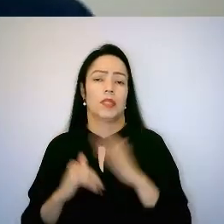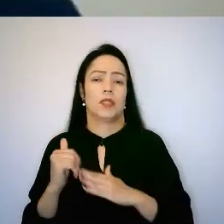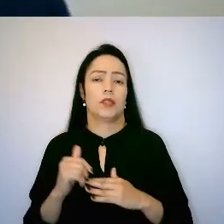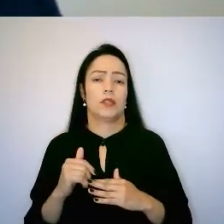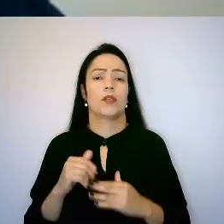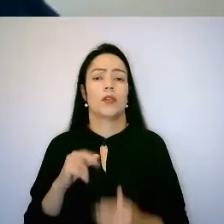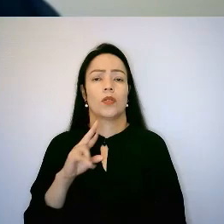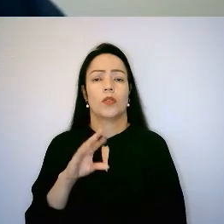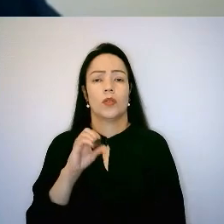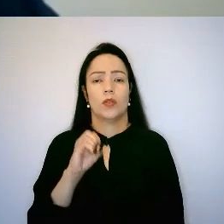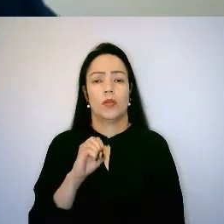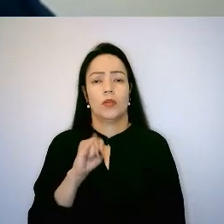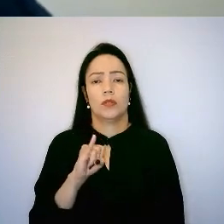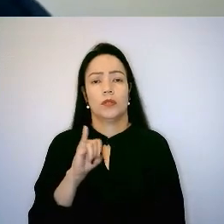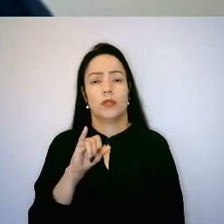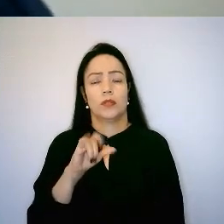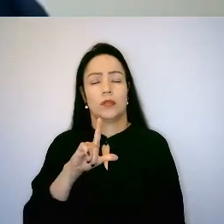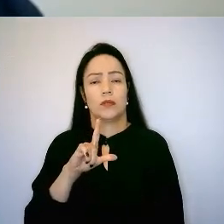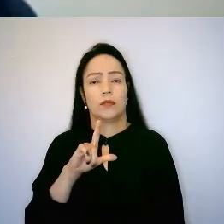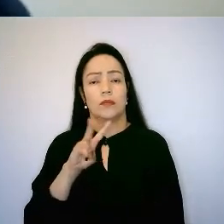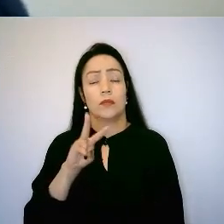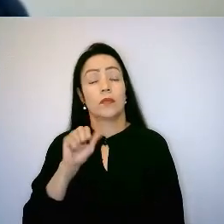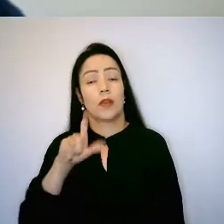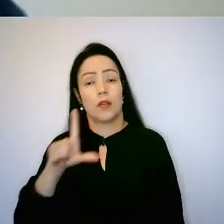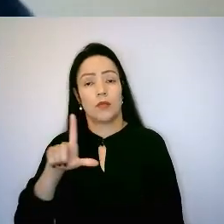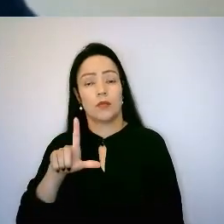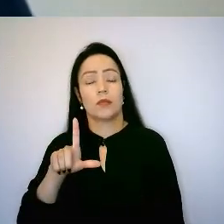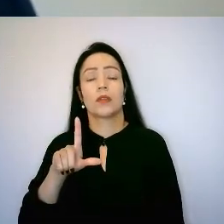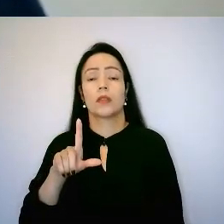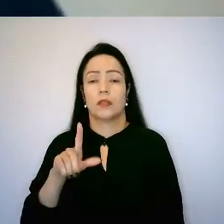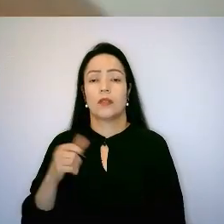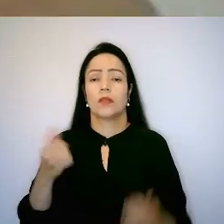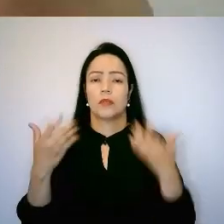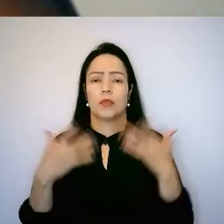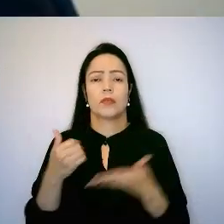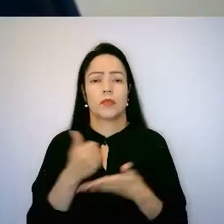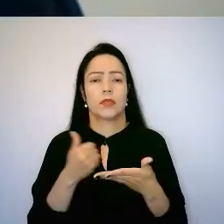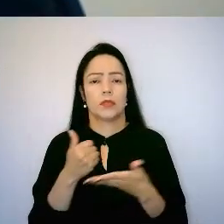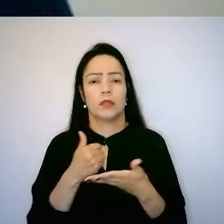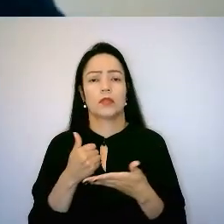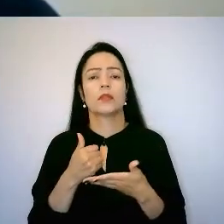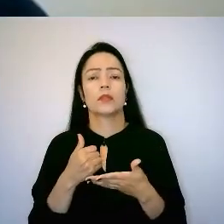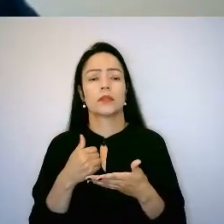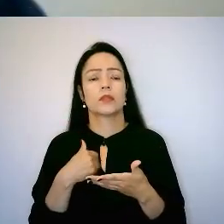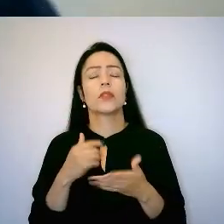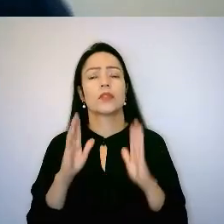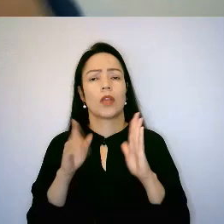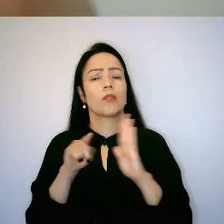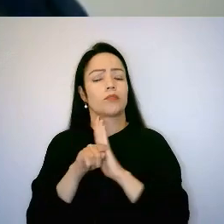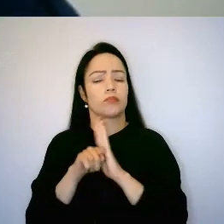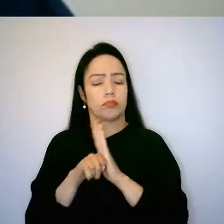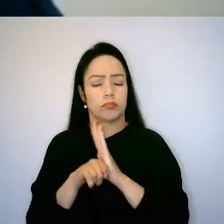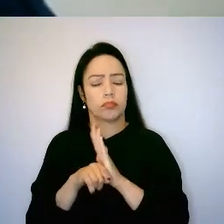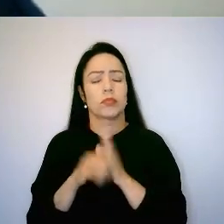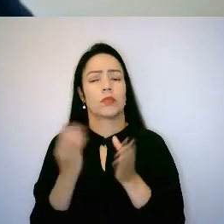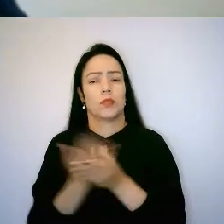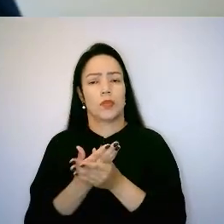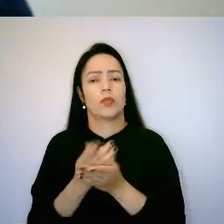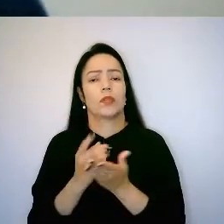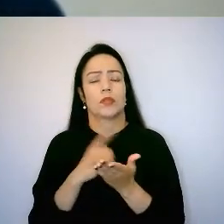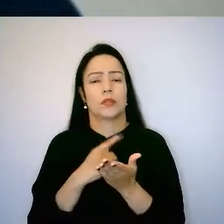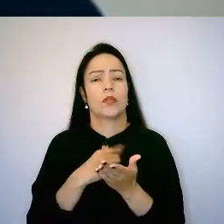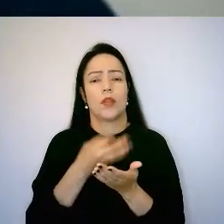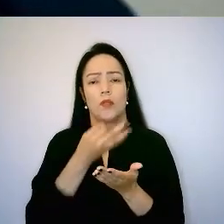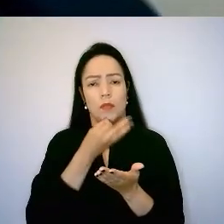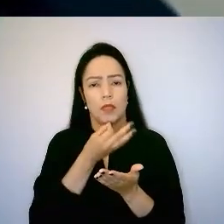rosival Toscano tal posicionamento ele é baseado nos elementos de prova que foram colhidos nos altos e nas argumentações apresentadas